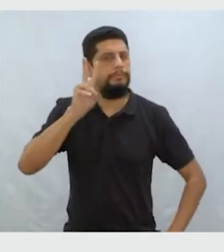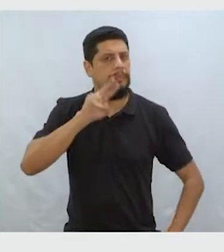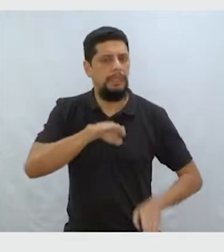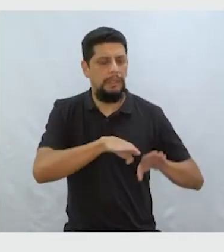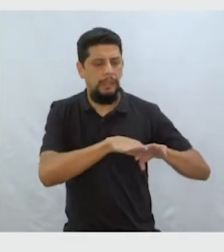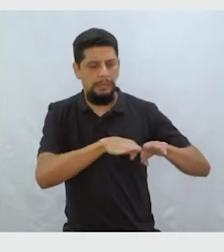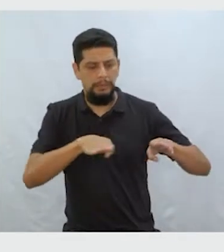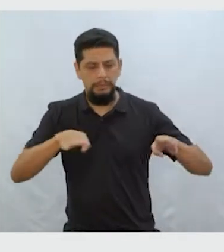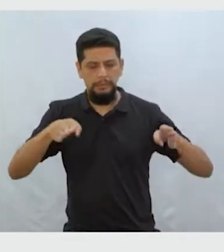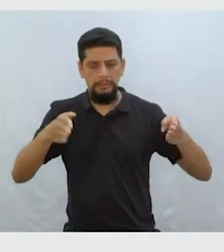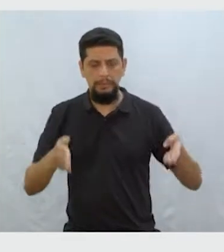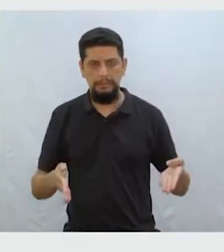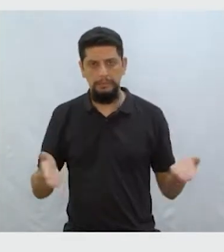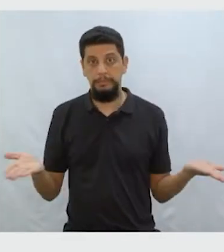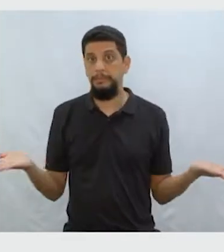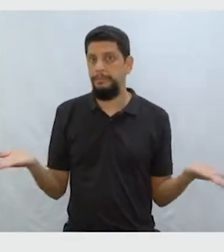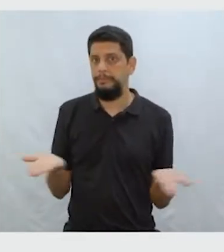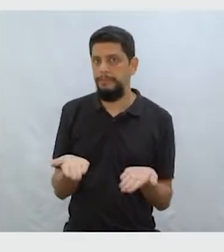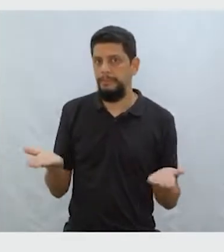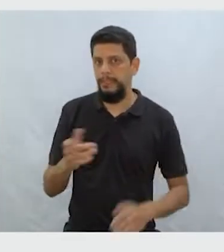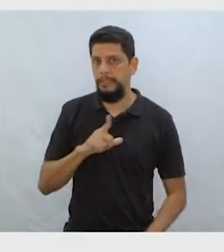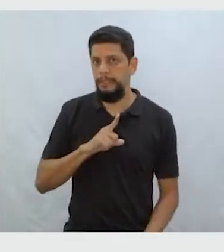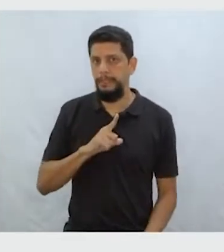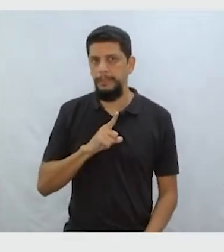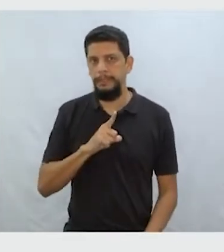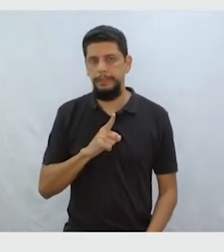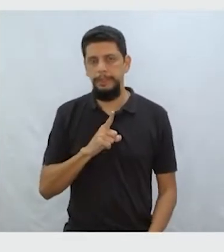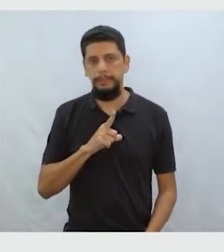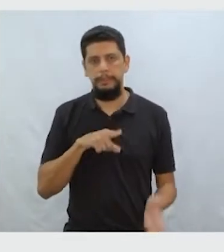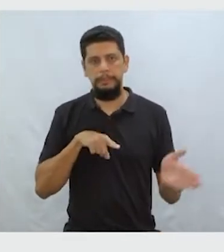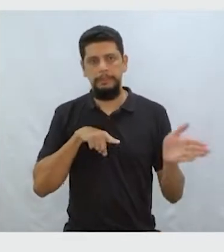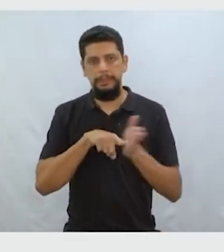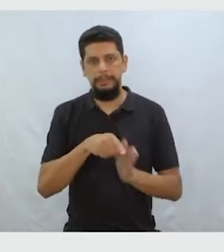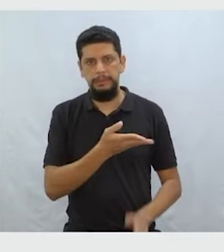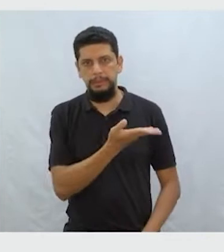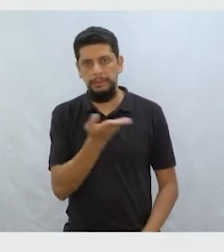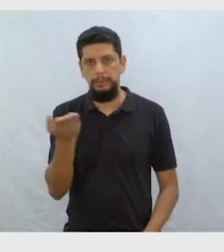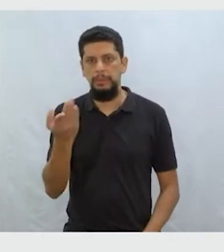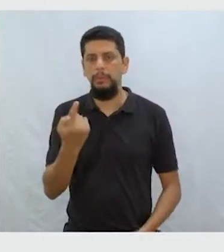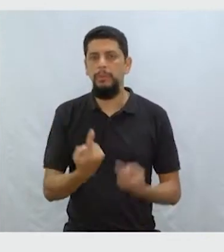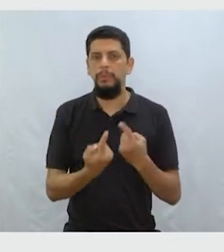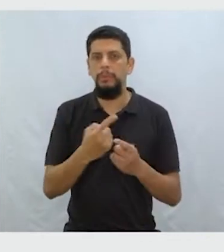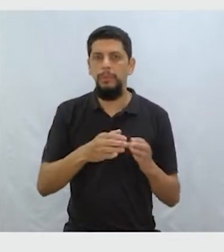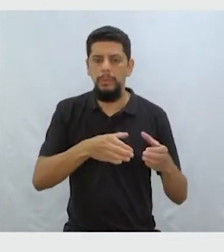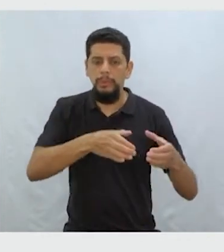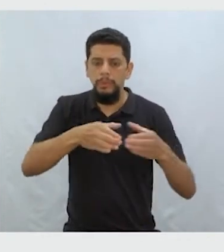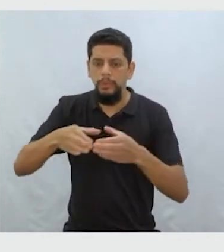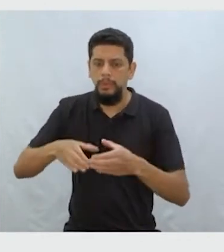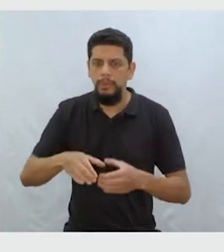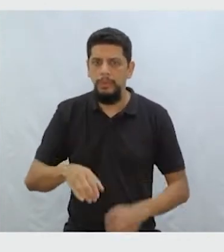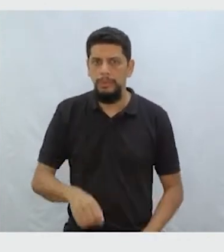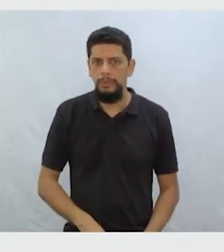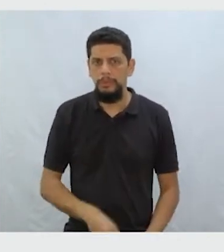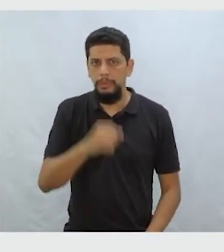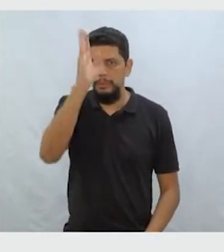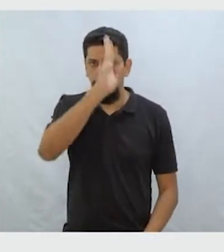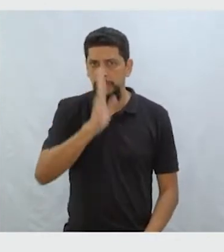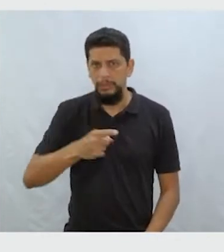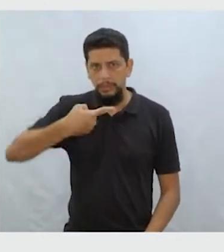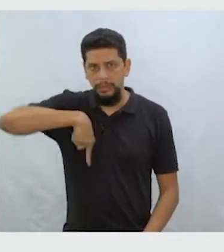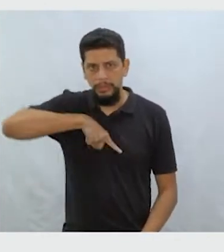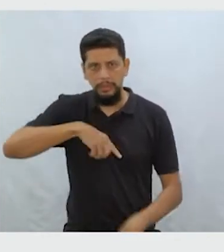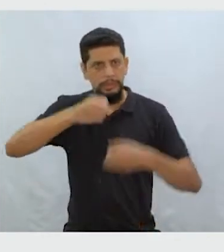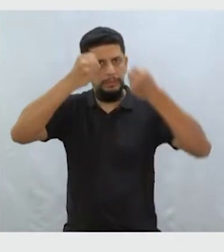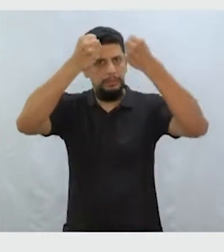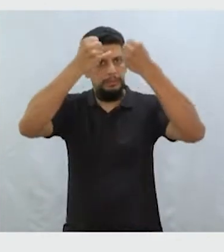quê essa mesa e agora eu tenho uma pergunta para vocês de qual região brasileira você acha que